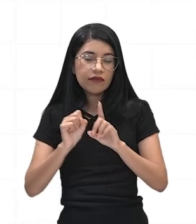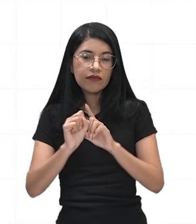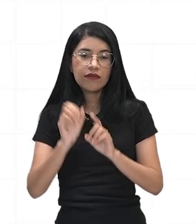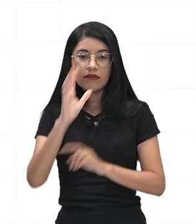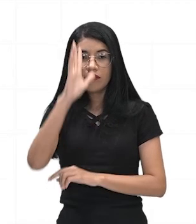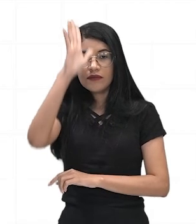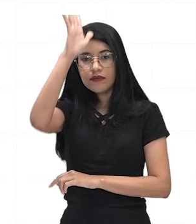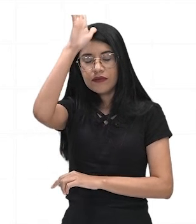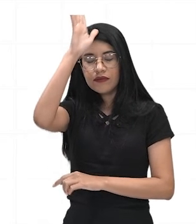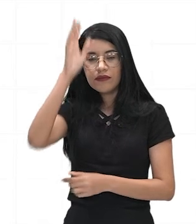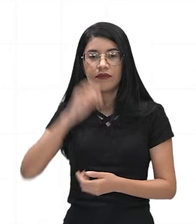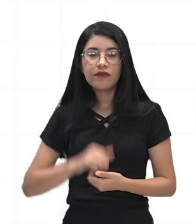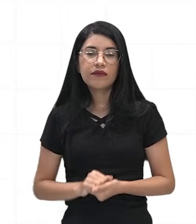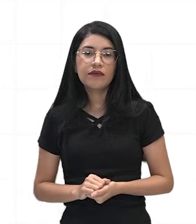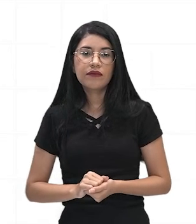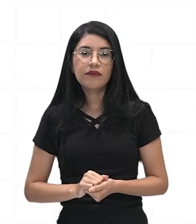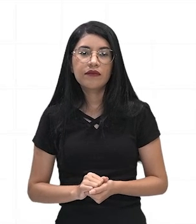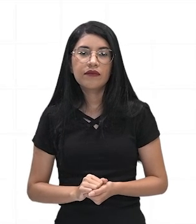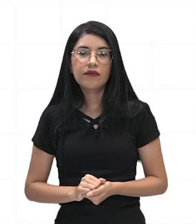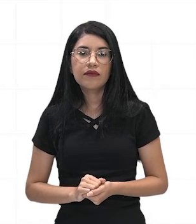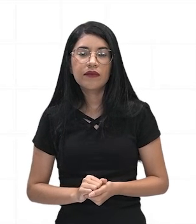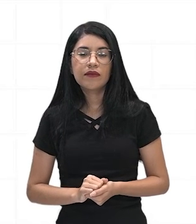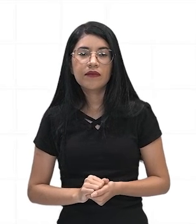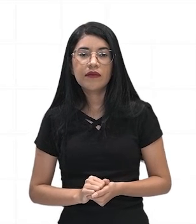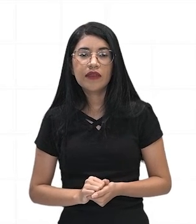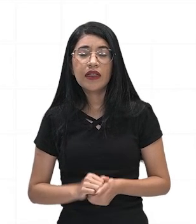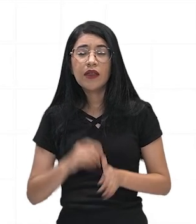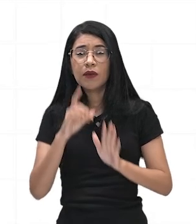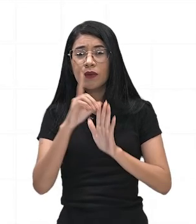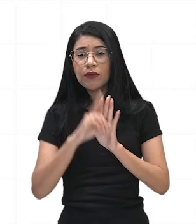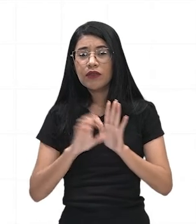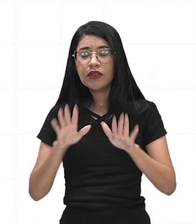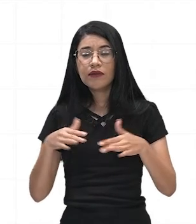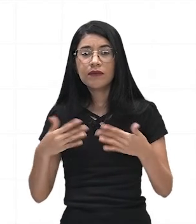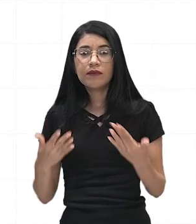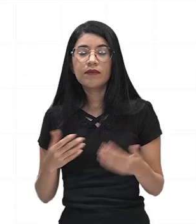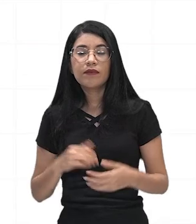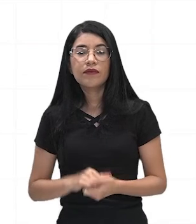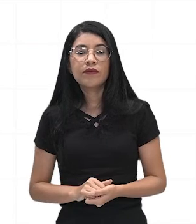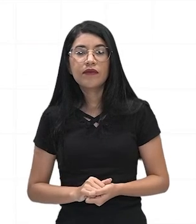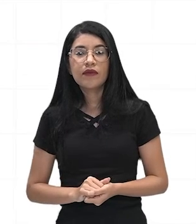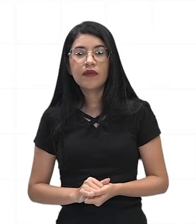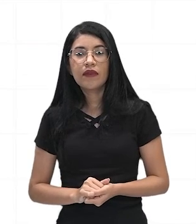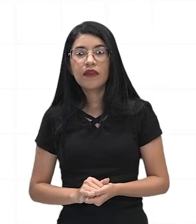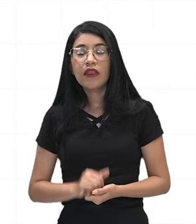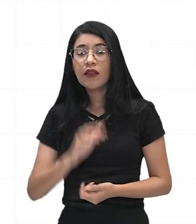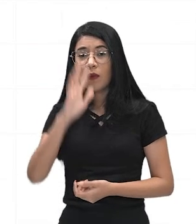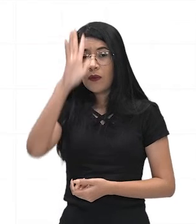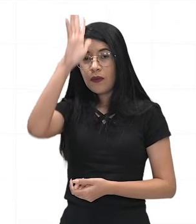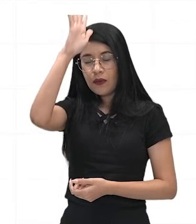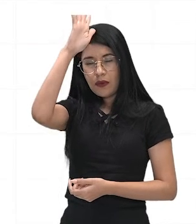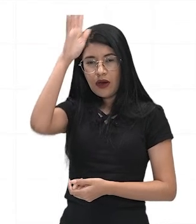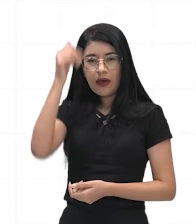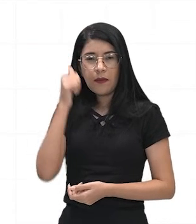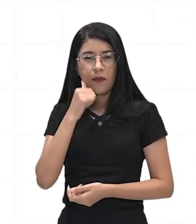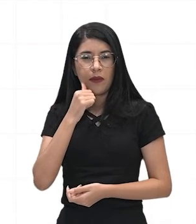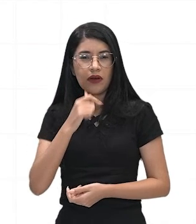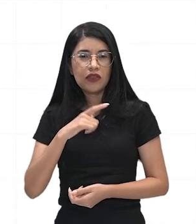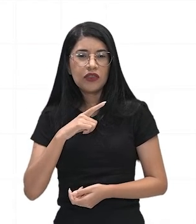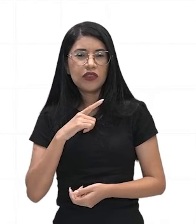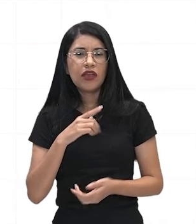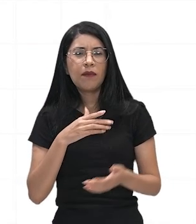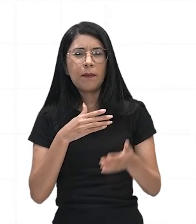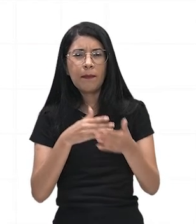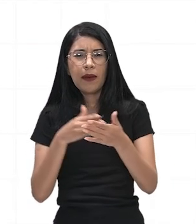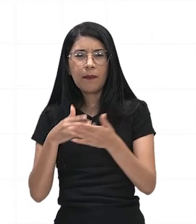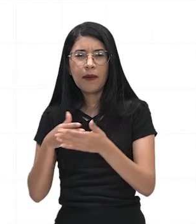romana. E aí, em termos de direito, a gente tem o seguinte, ó, as mulheres na Roma Antiga enfrentavam muitas